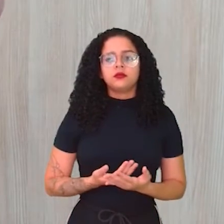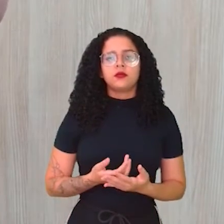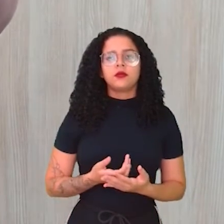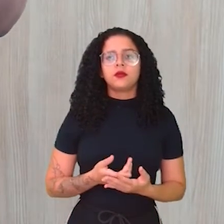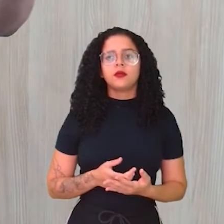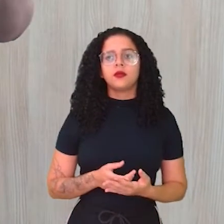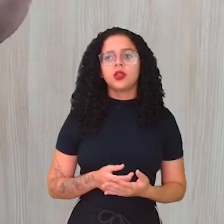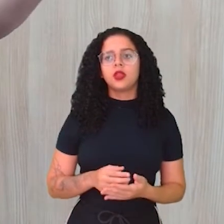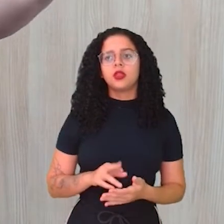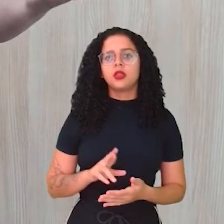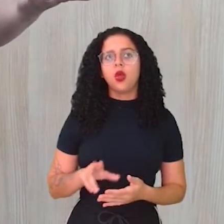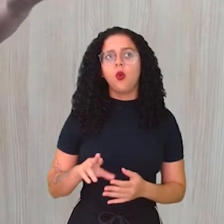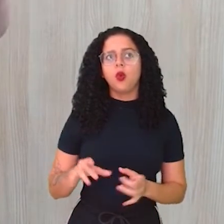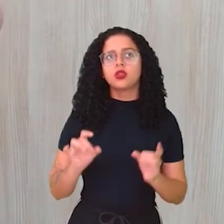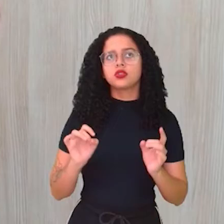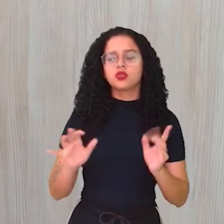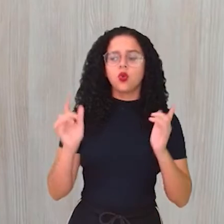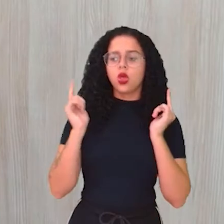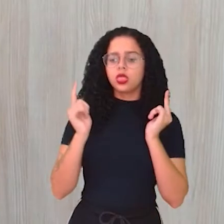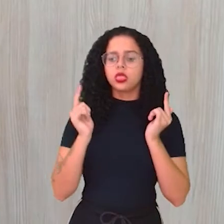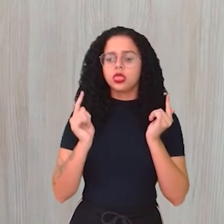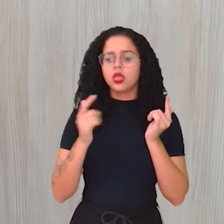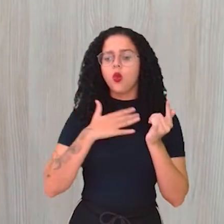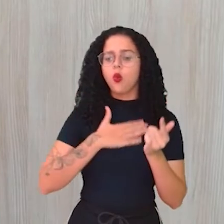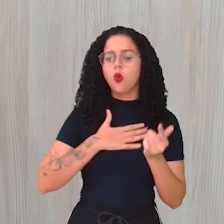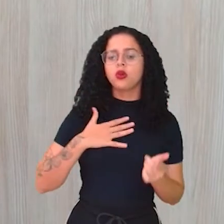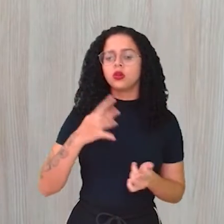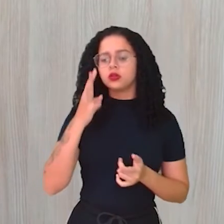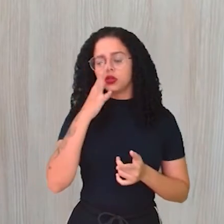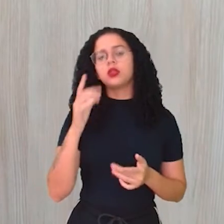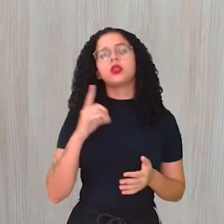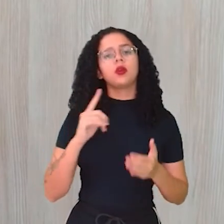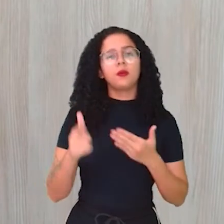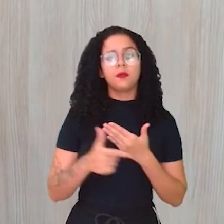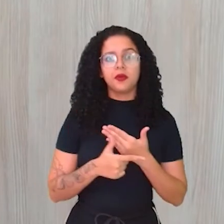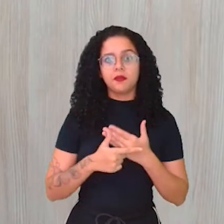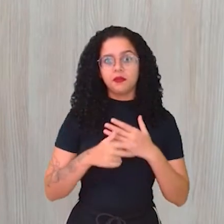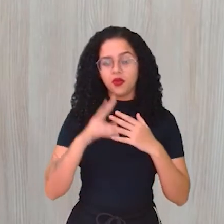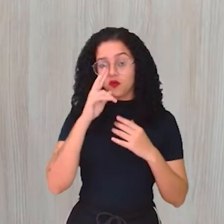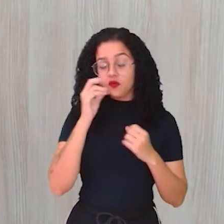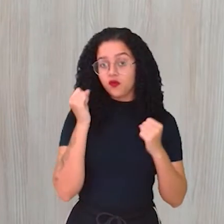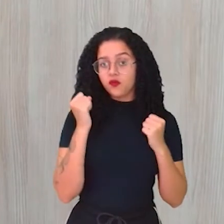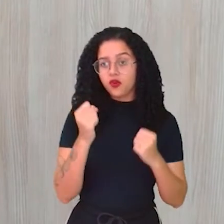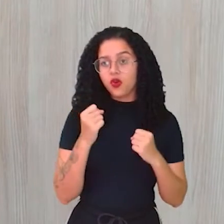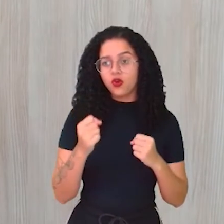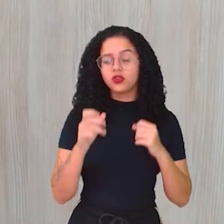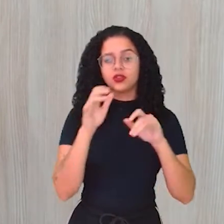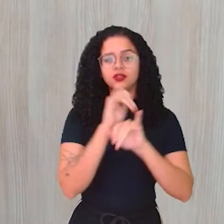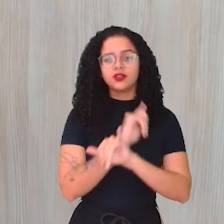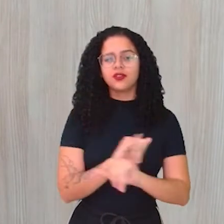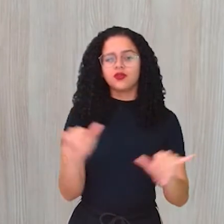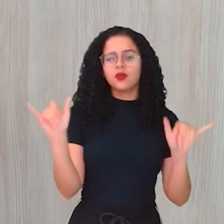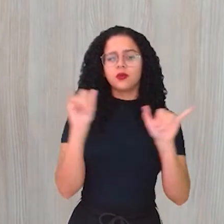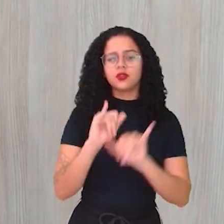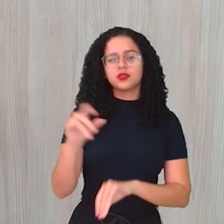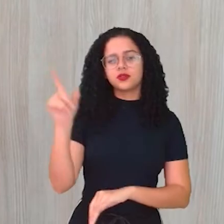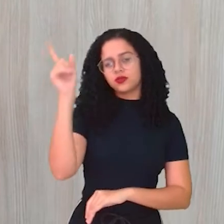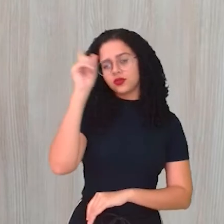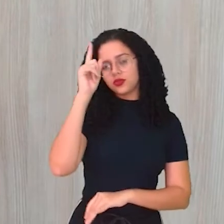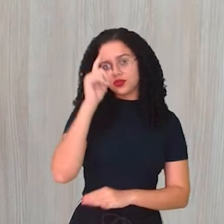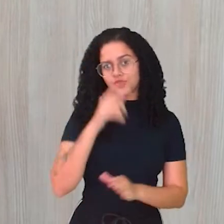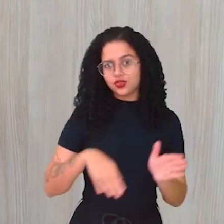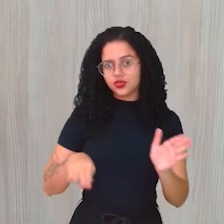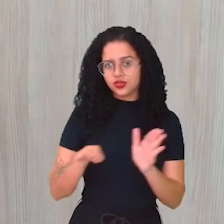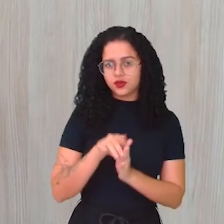somente para o entretenimento. A gente está vendo que tem um papel forte na informação diária que chega